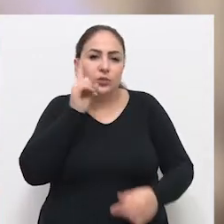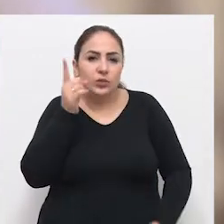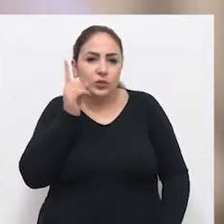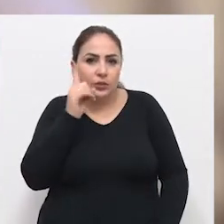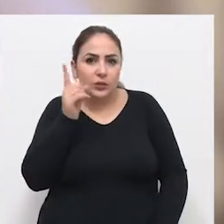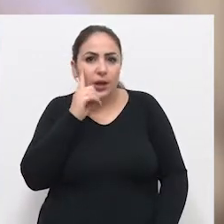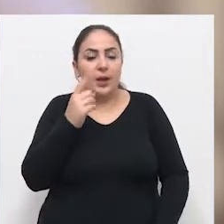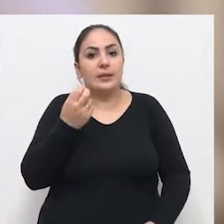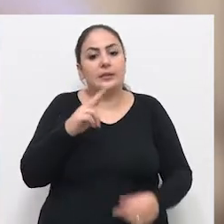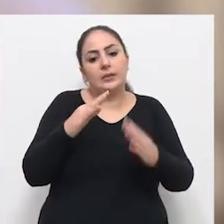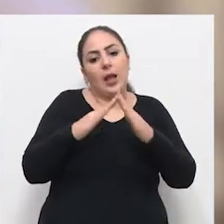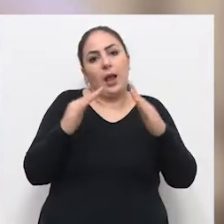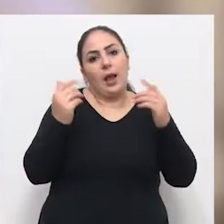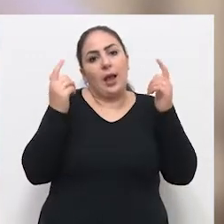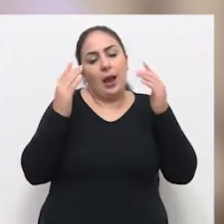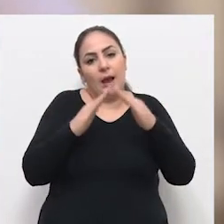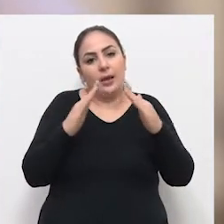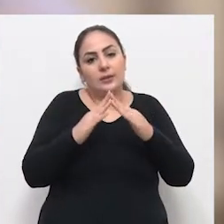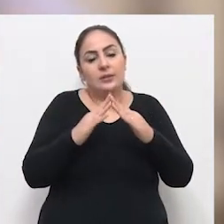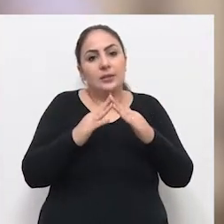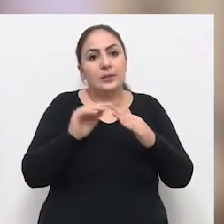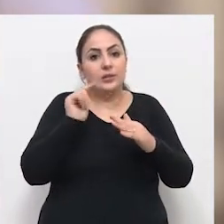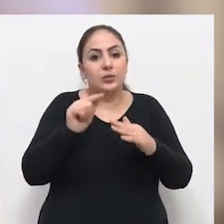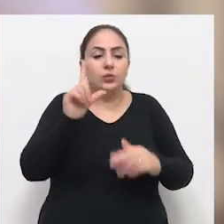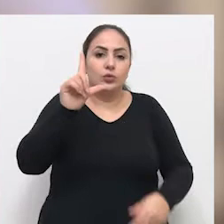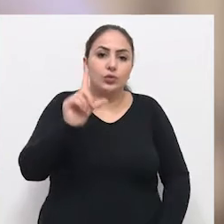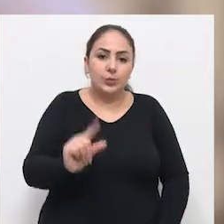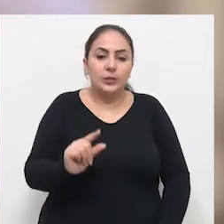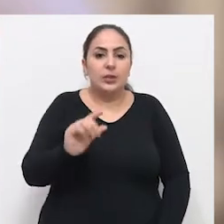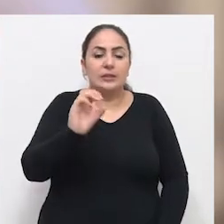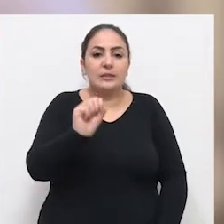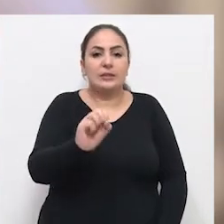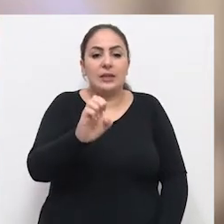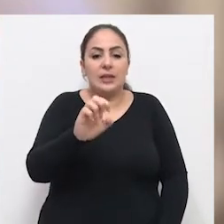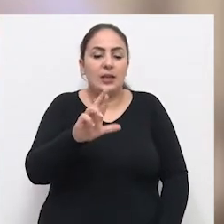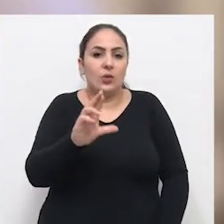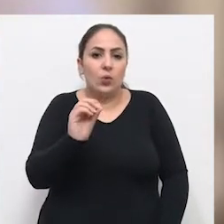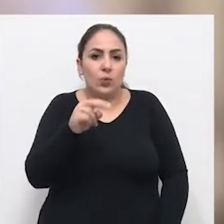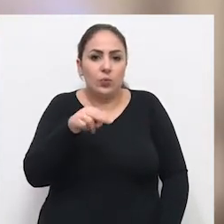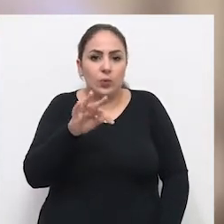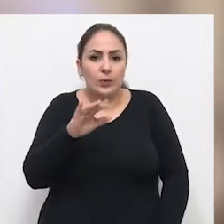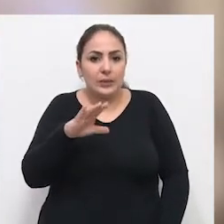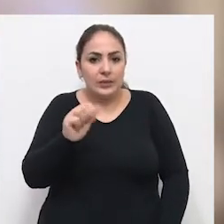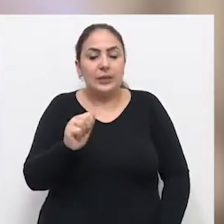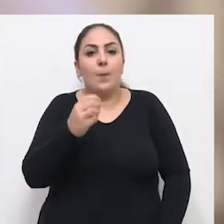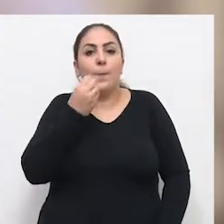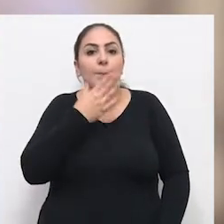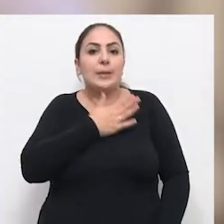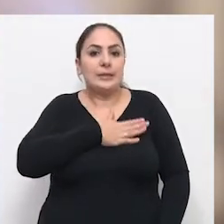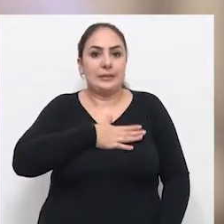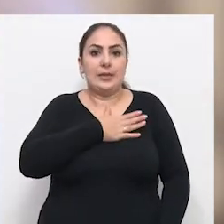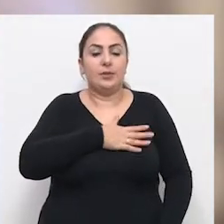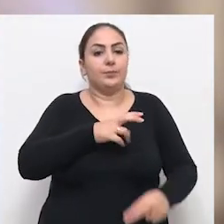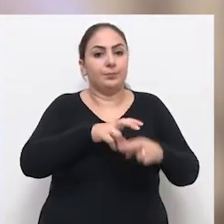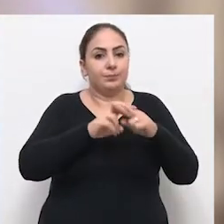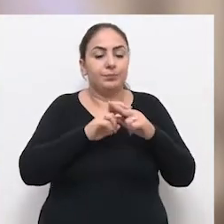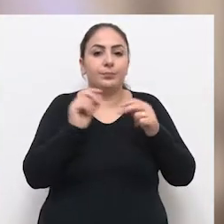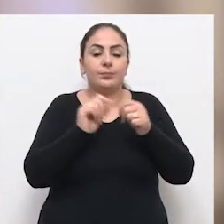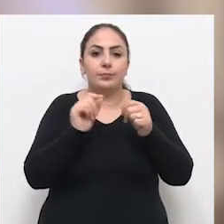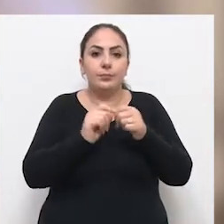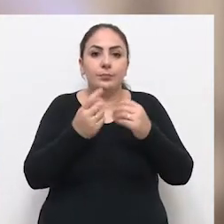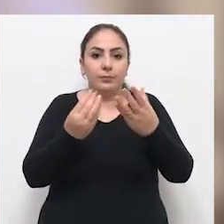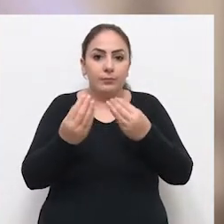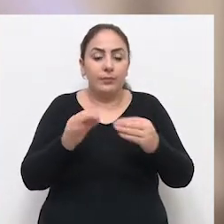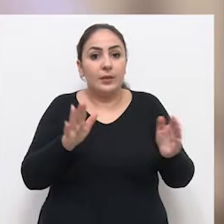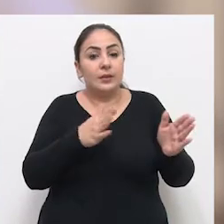atividades cotidianas e atividades de lazer, isso acaba diminuindo a serotonina, que é aquele hormônio do bem-estar.